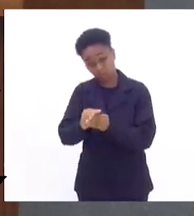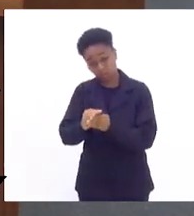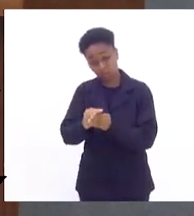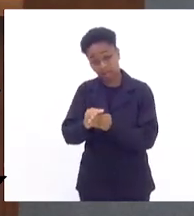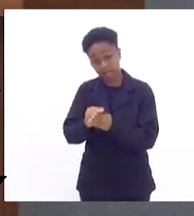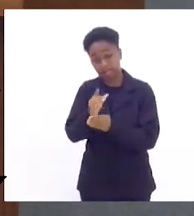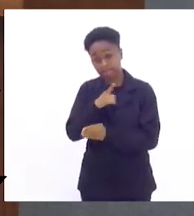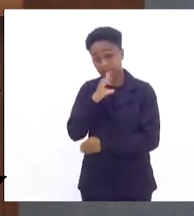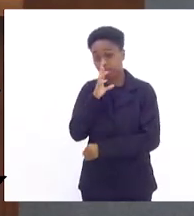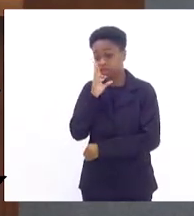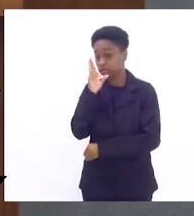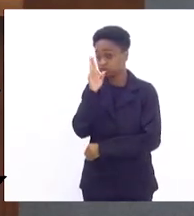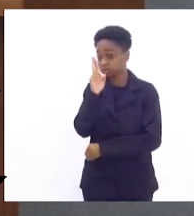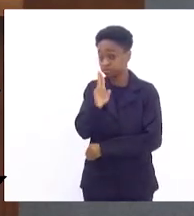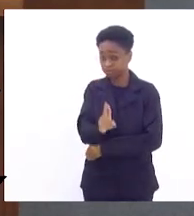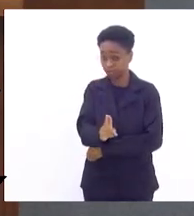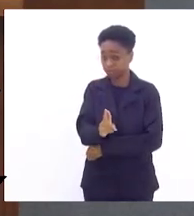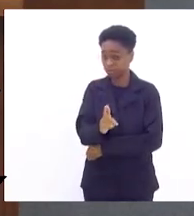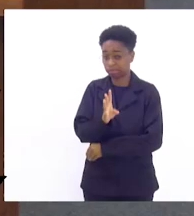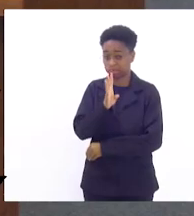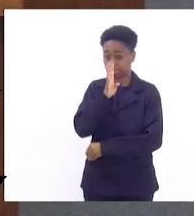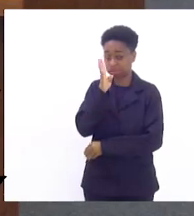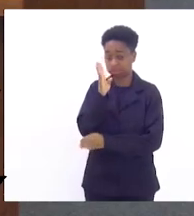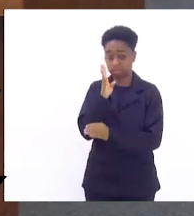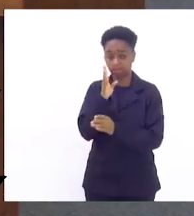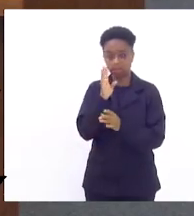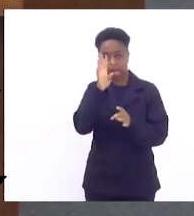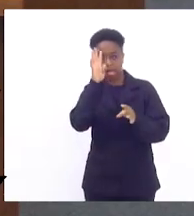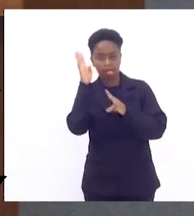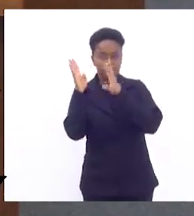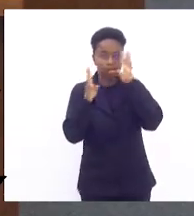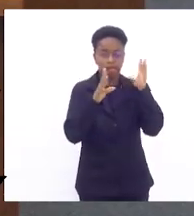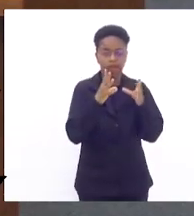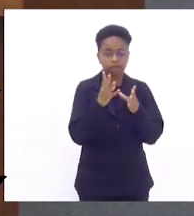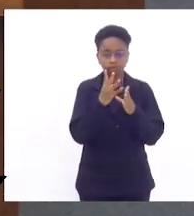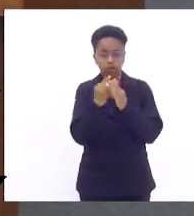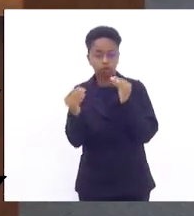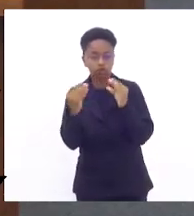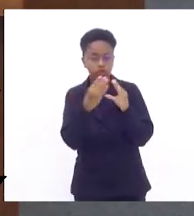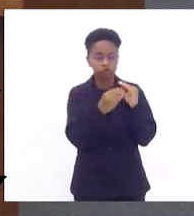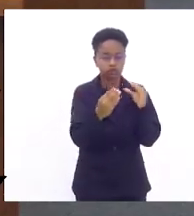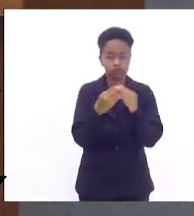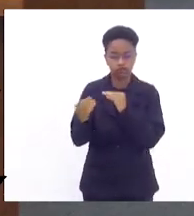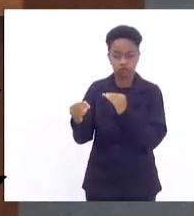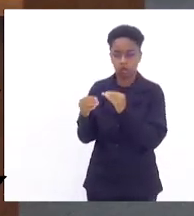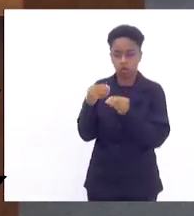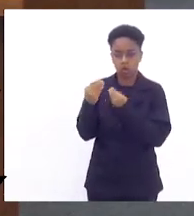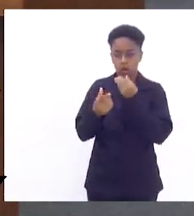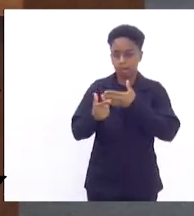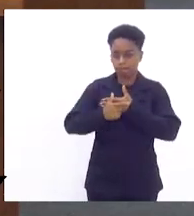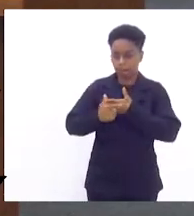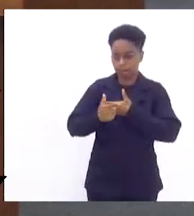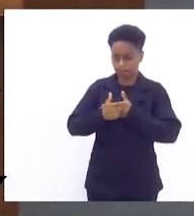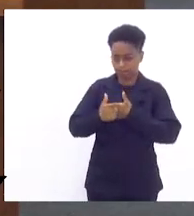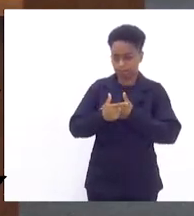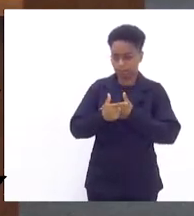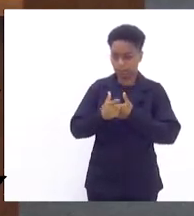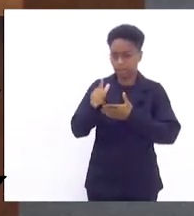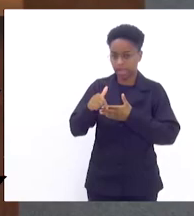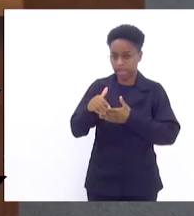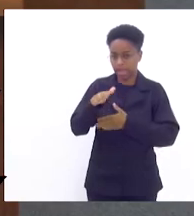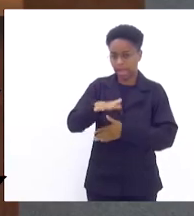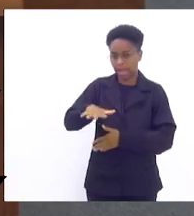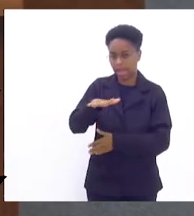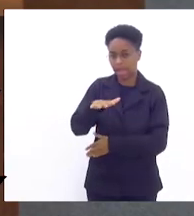resposta extremamente evasiva pela função que lhe cabe enquanto agência